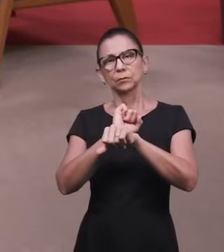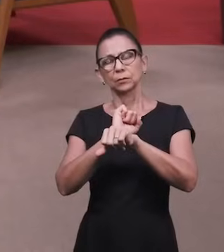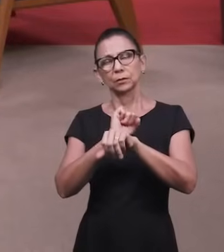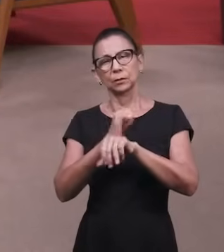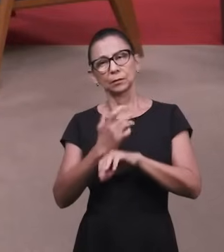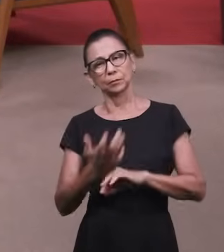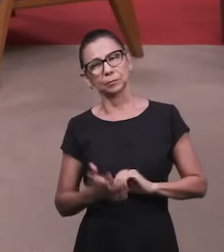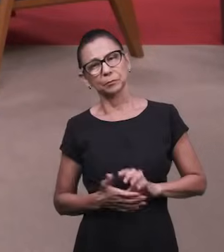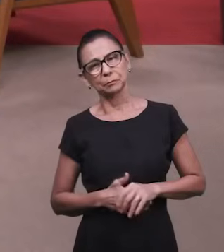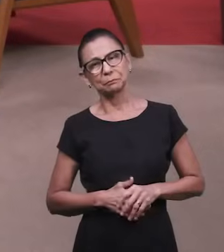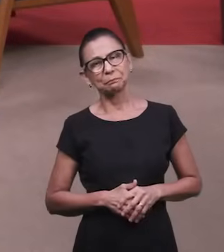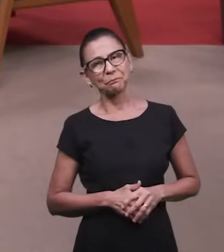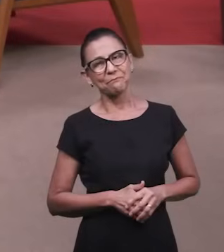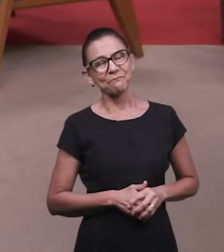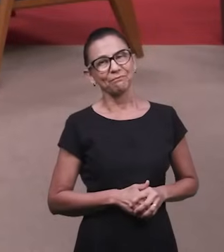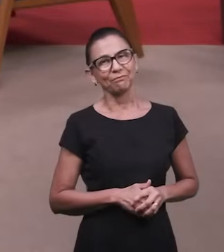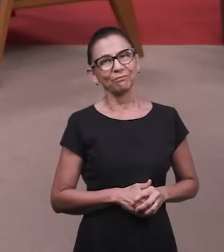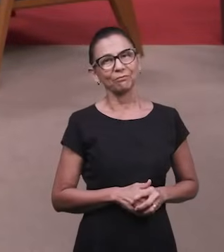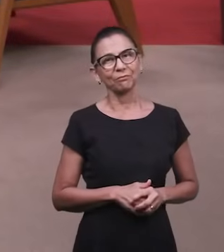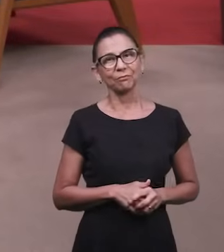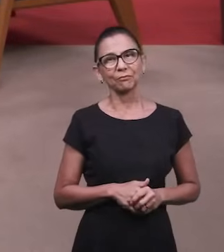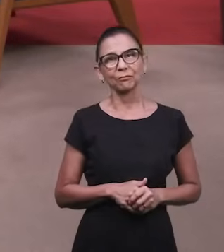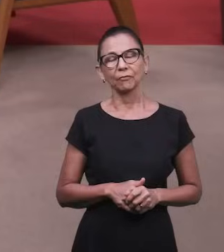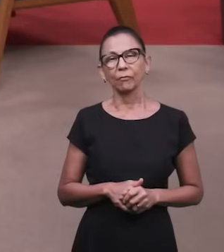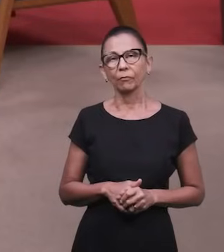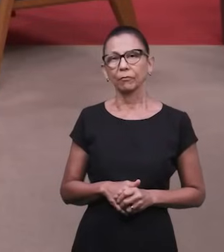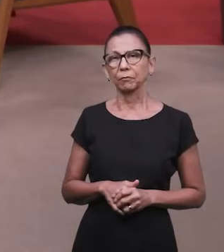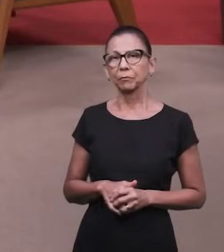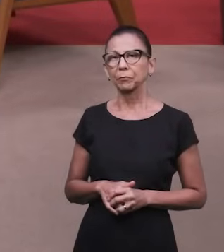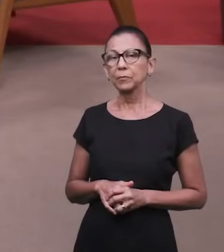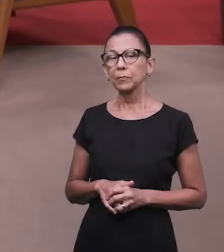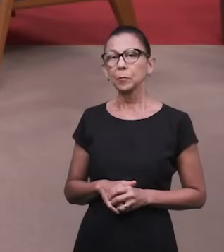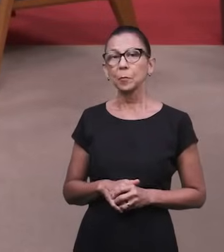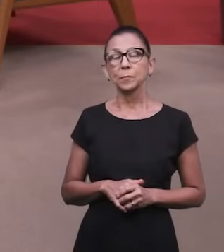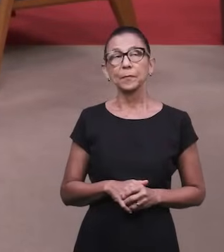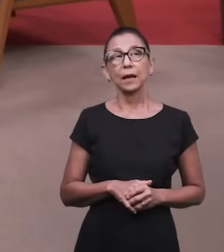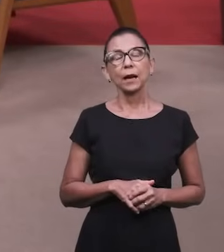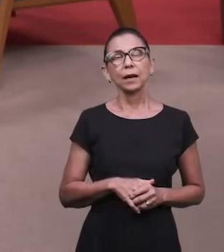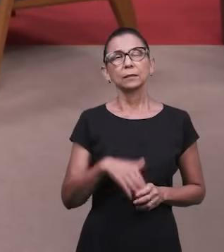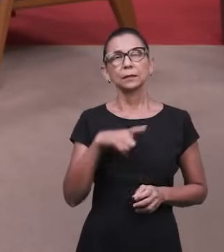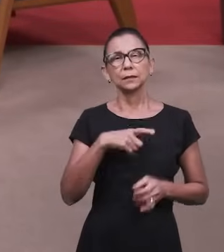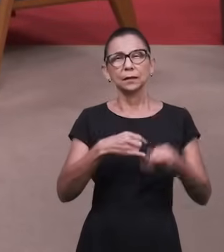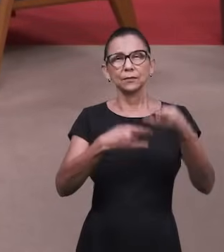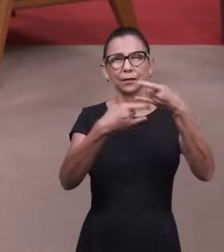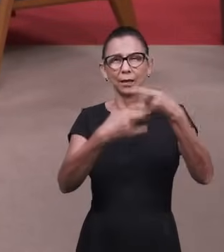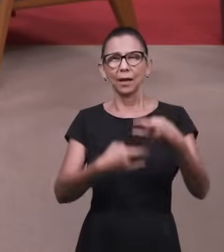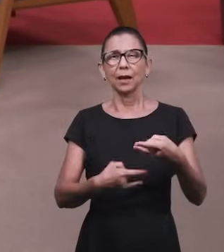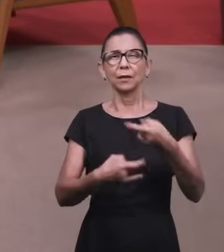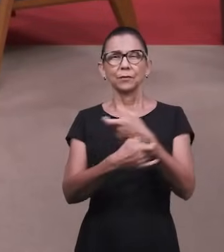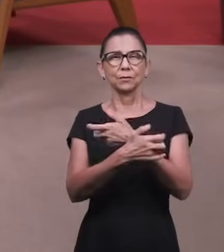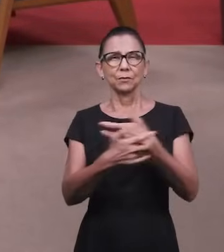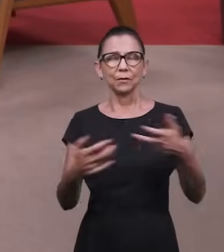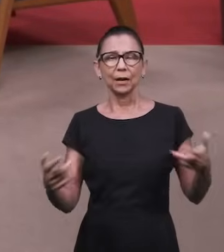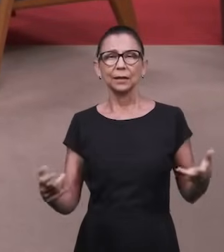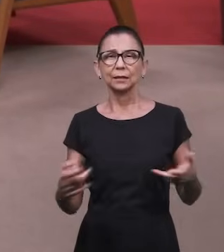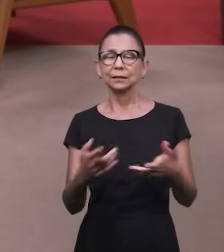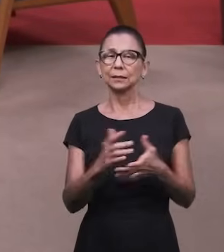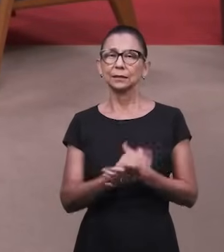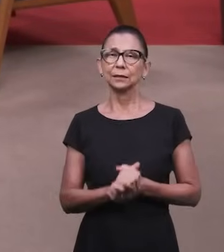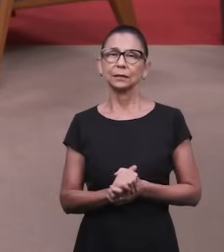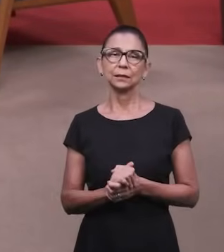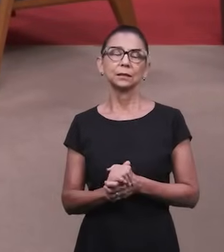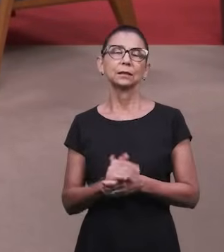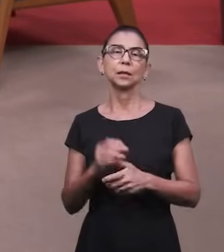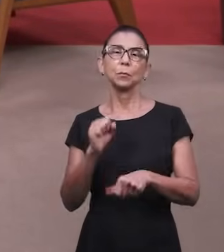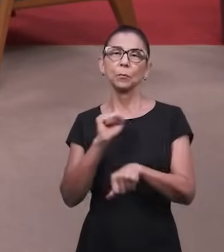por conta daquelas lives que estavam acontecendo, uma sequência de lives. Então a gente a partir de agora volta a atualizar,